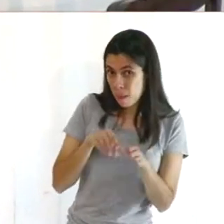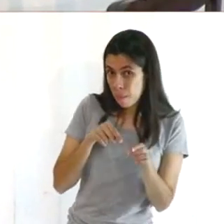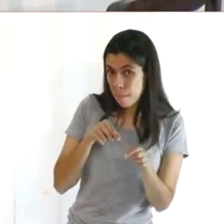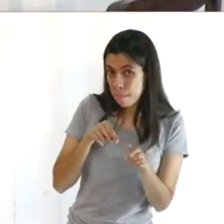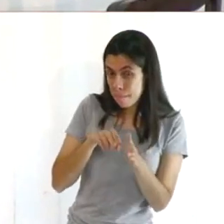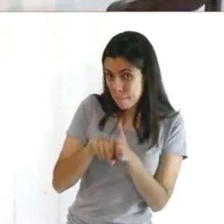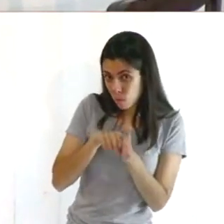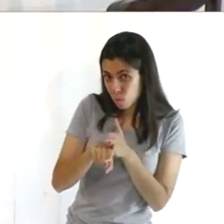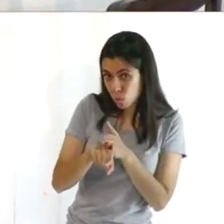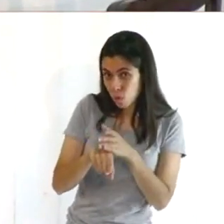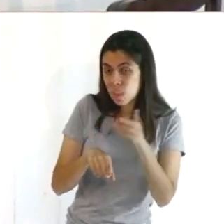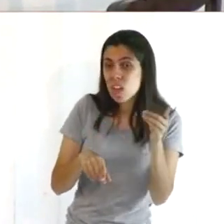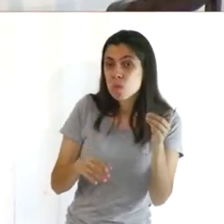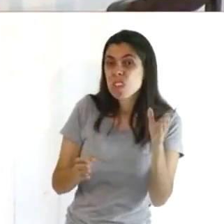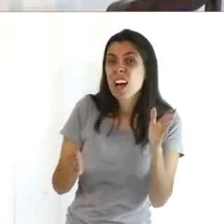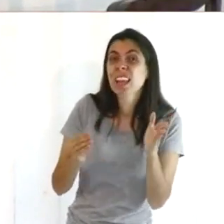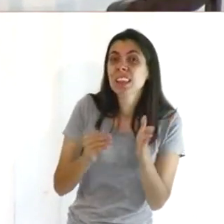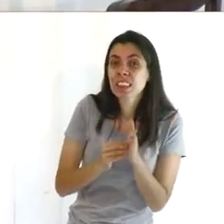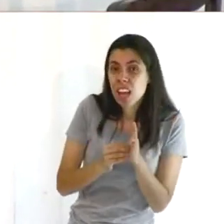vida?